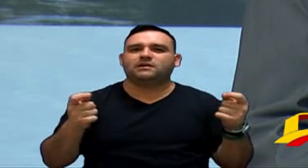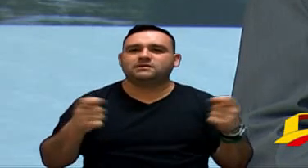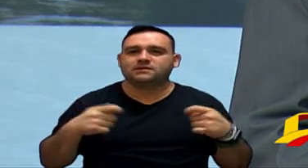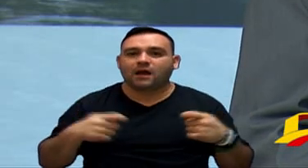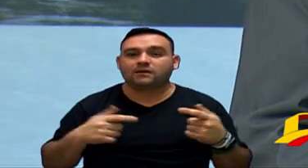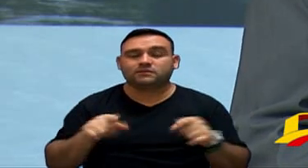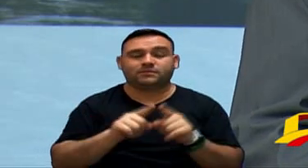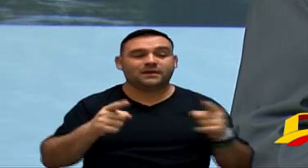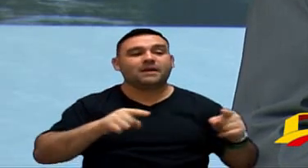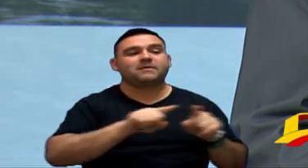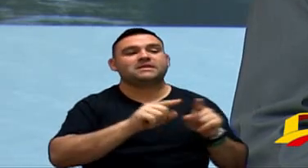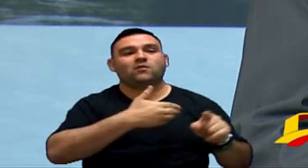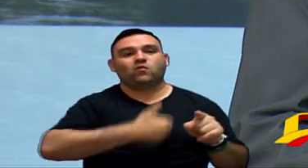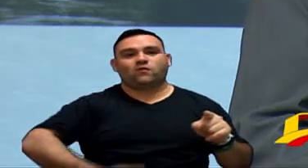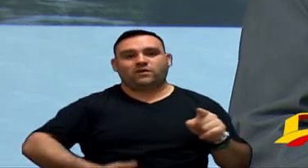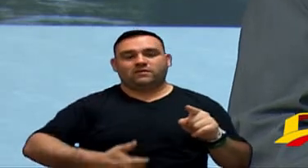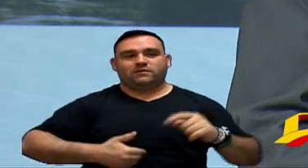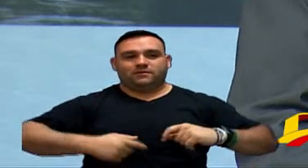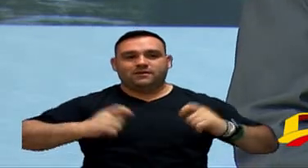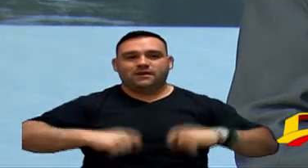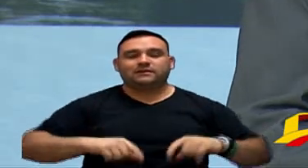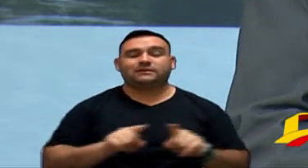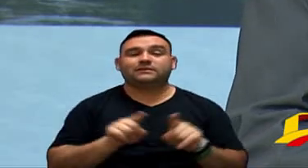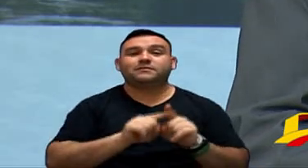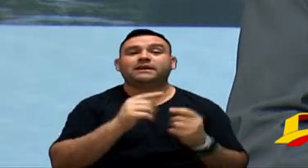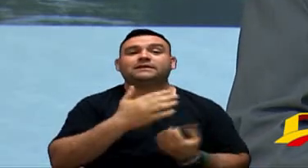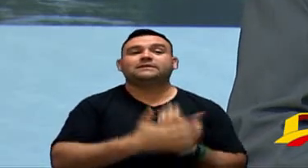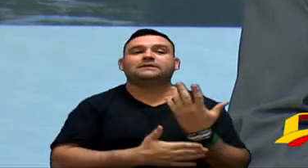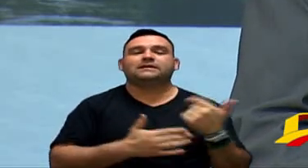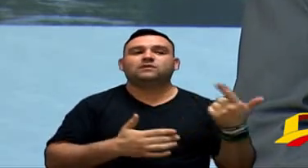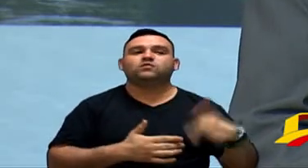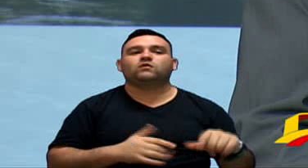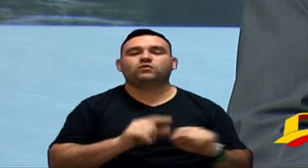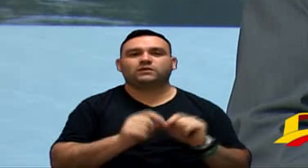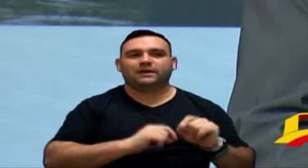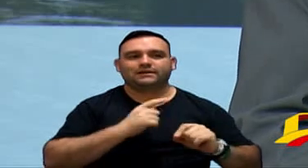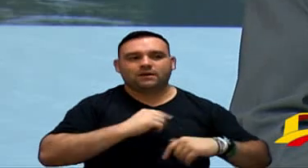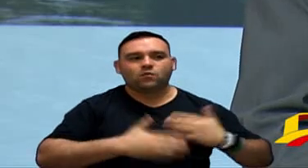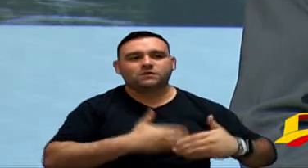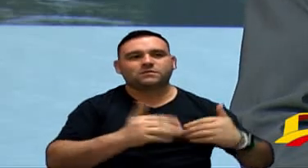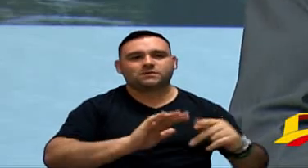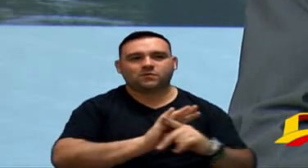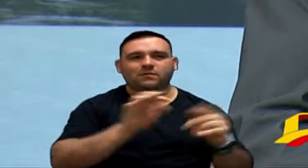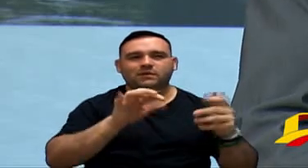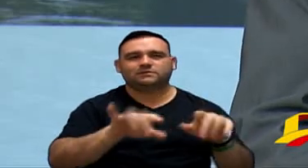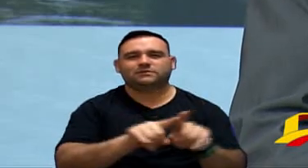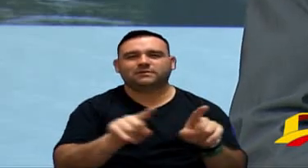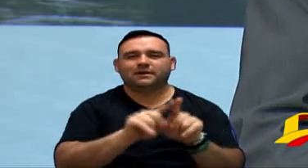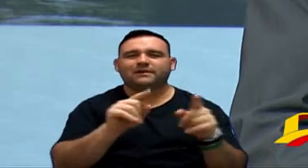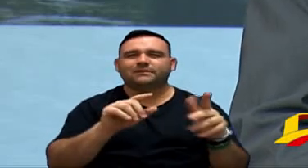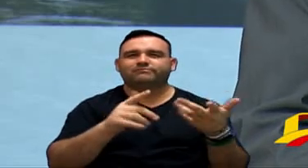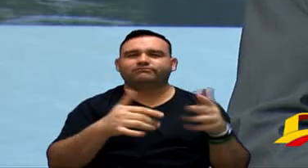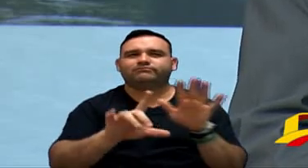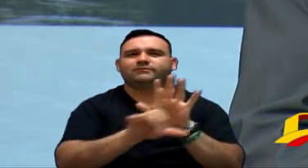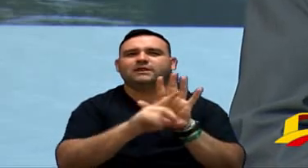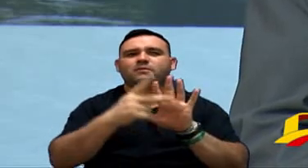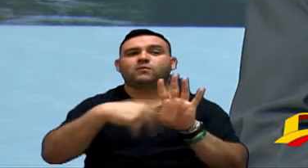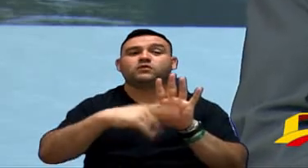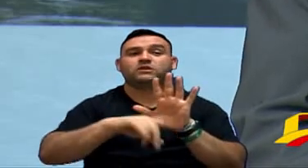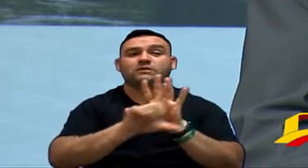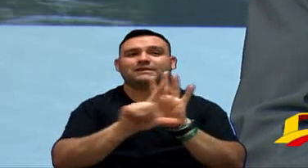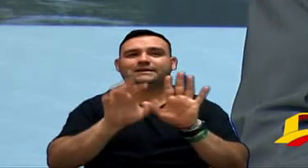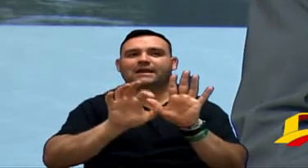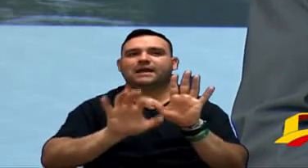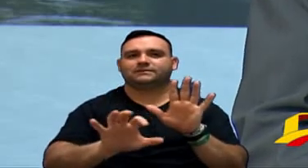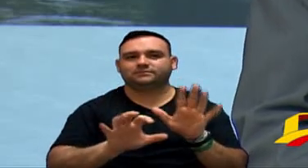de parceria do poder público e cria um disciplinamento com relação a isso basicamente a lei é a projeto de